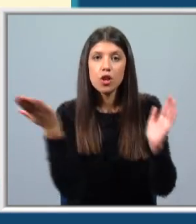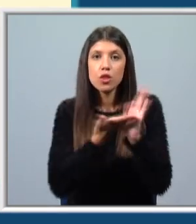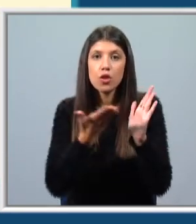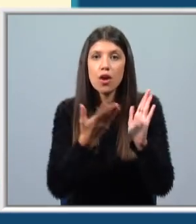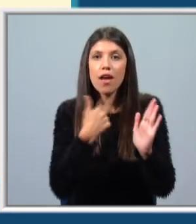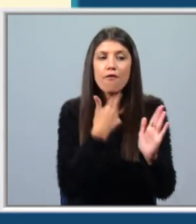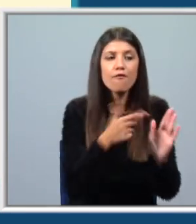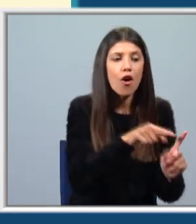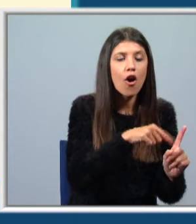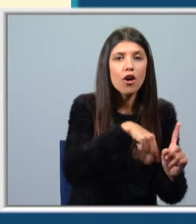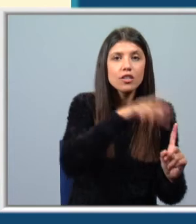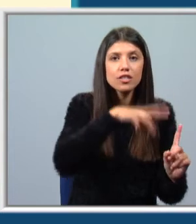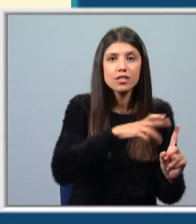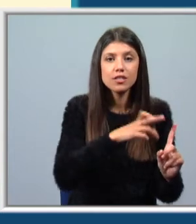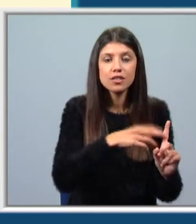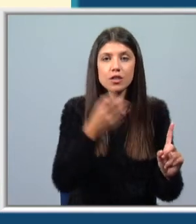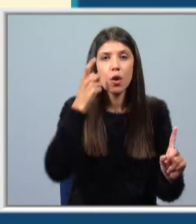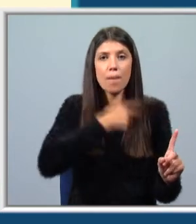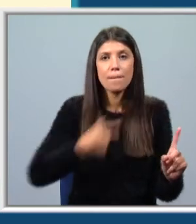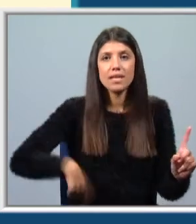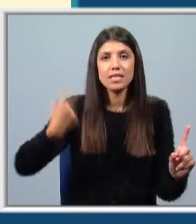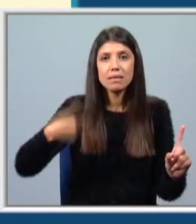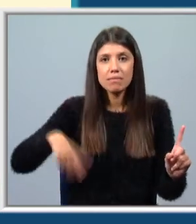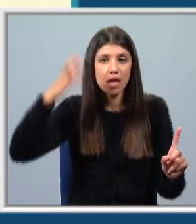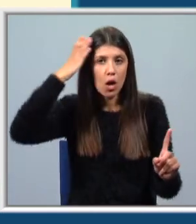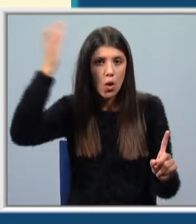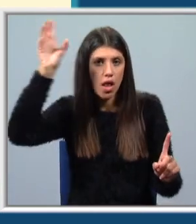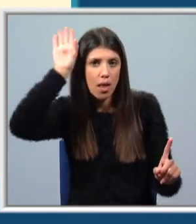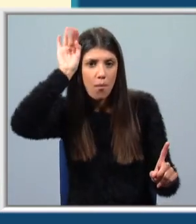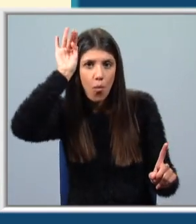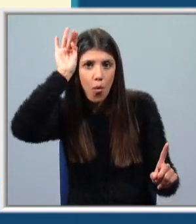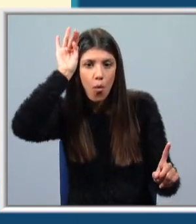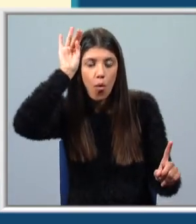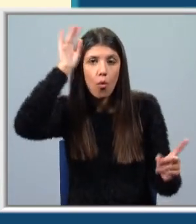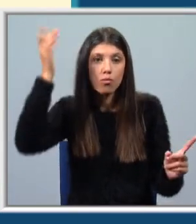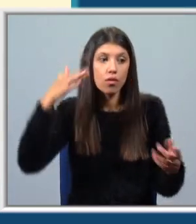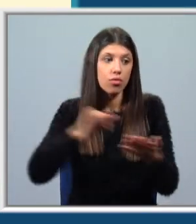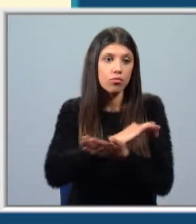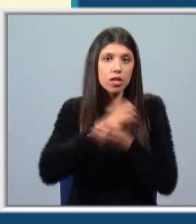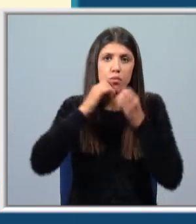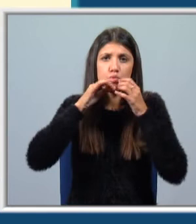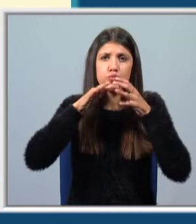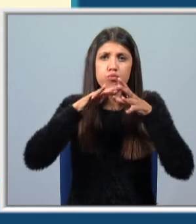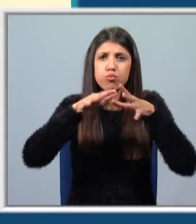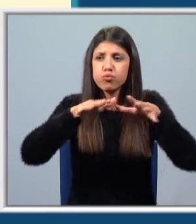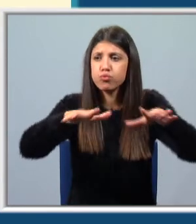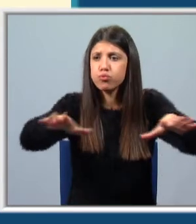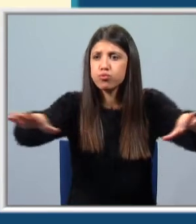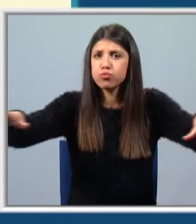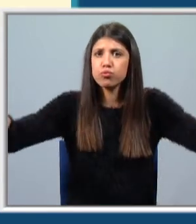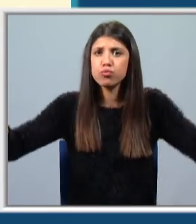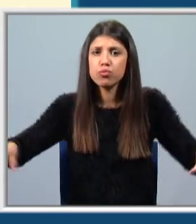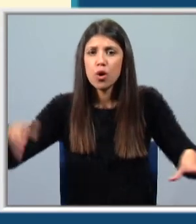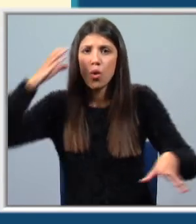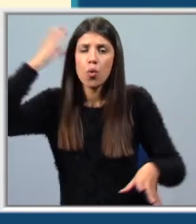diziam: "Príncipe com orelhas de burro!" Começou a espalhar-se esta notícia por toda a cidade, e o rei